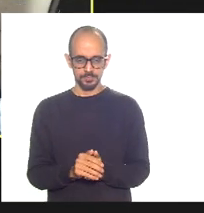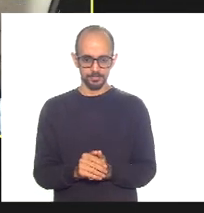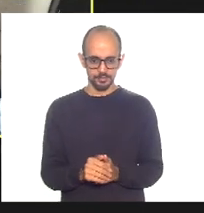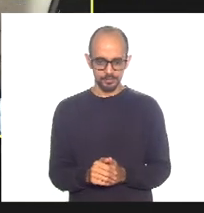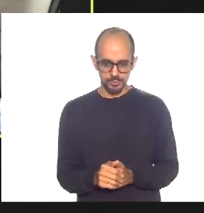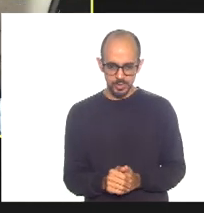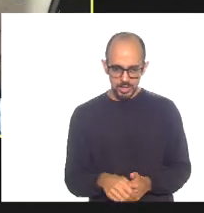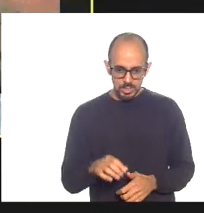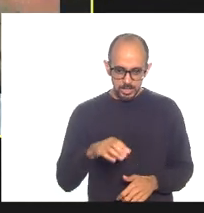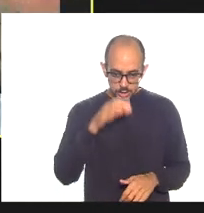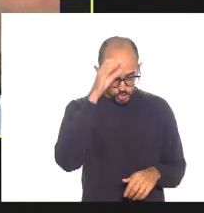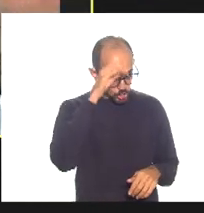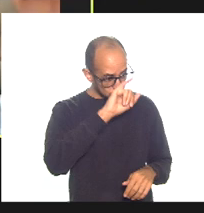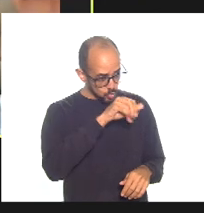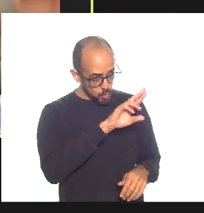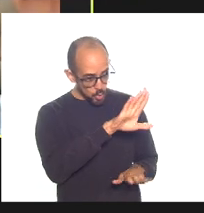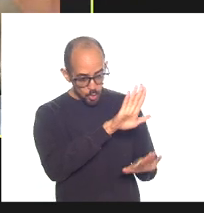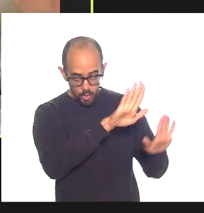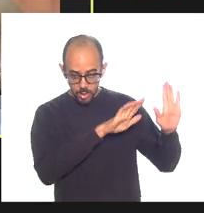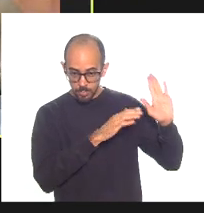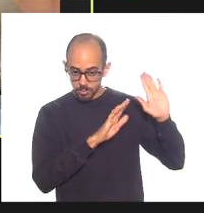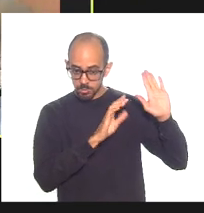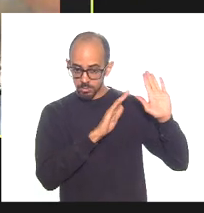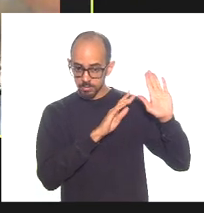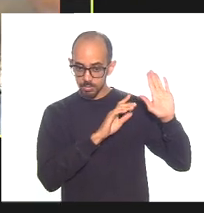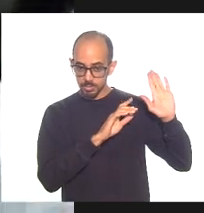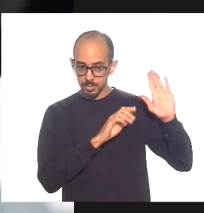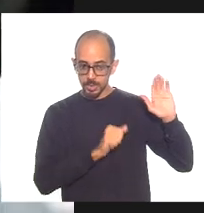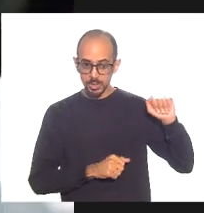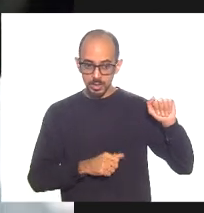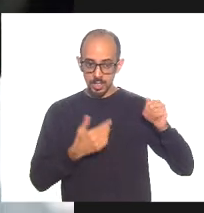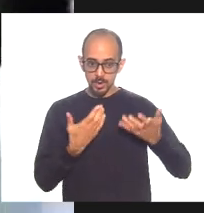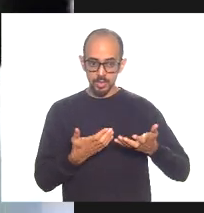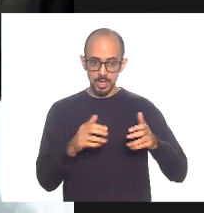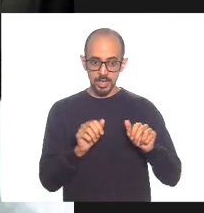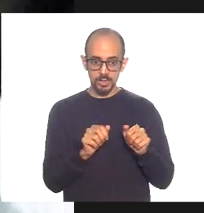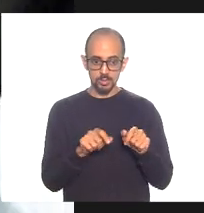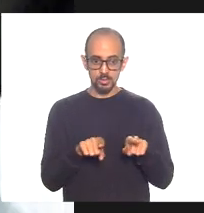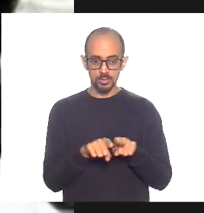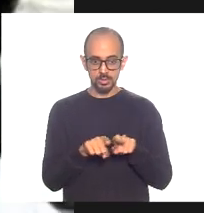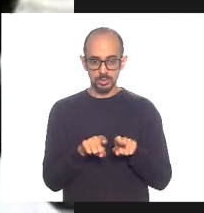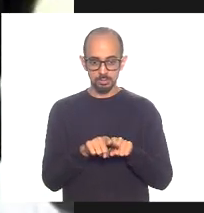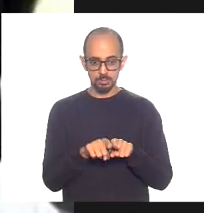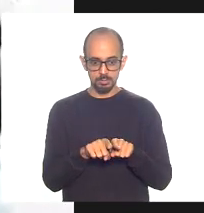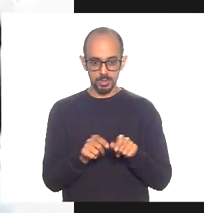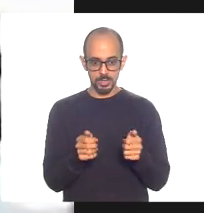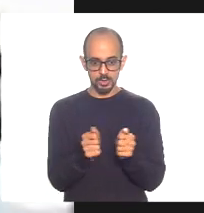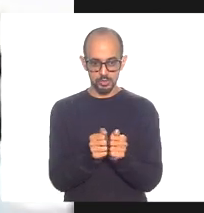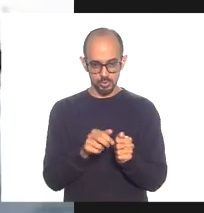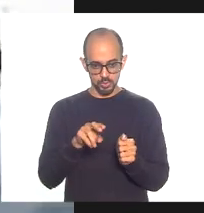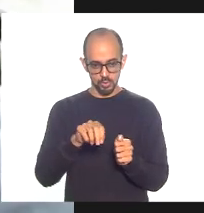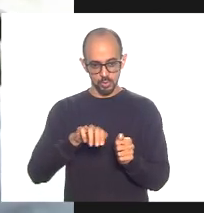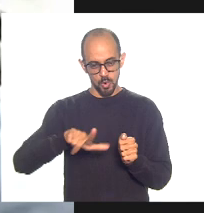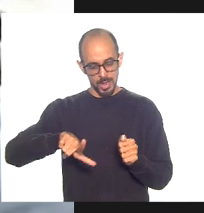Tia Jô. Pois não? Tem que consignar meu voto ao do Noel, primeiro, que eu votei.